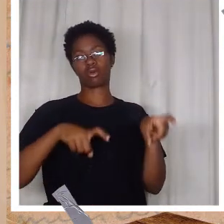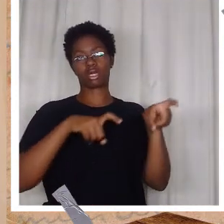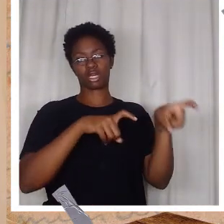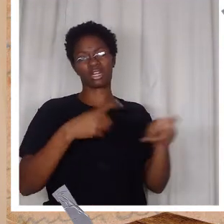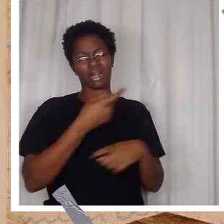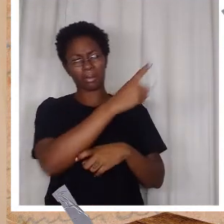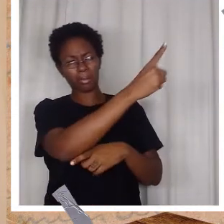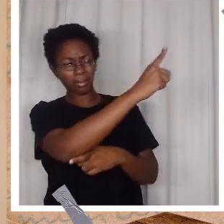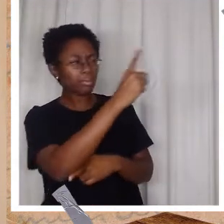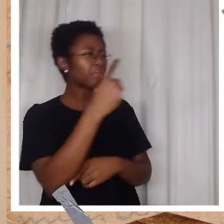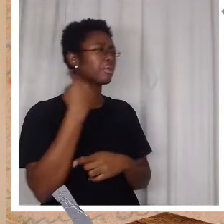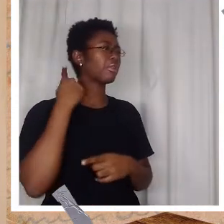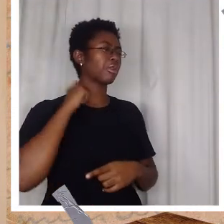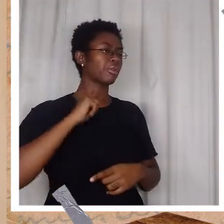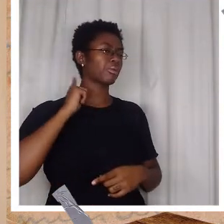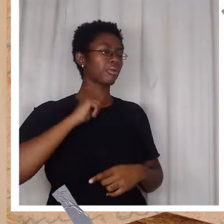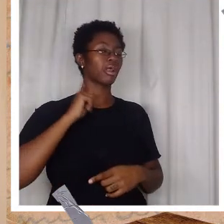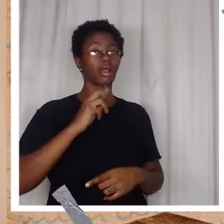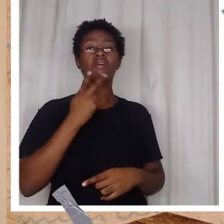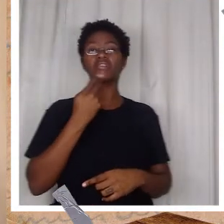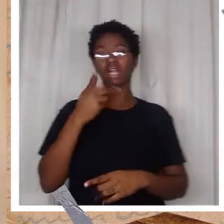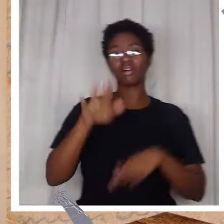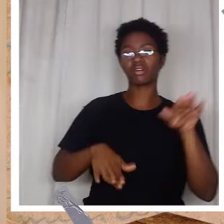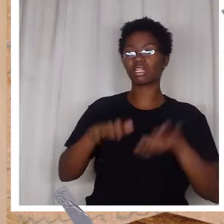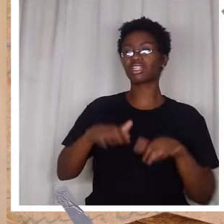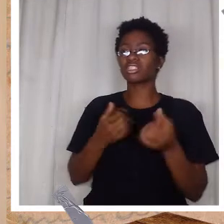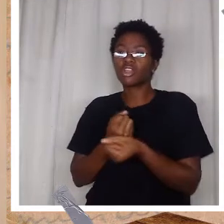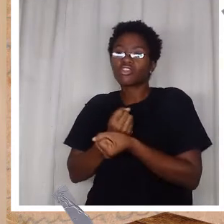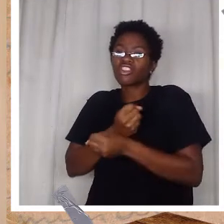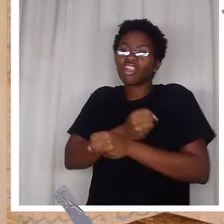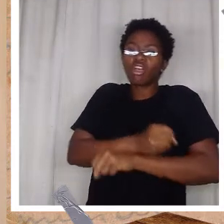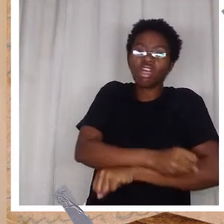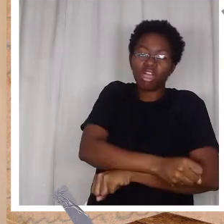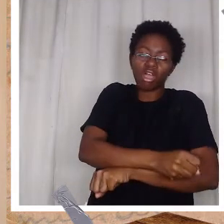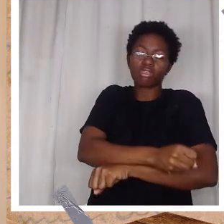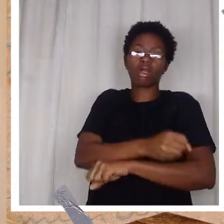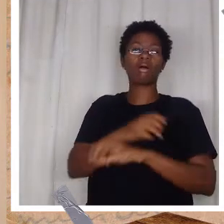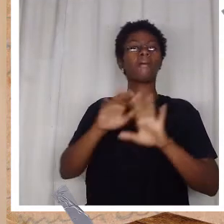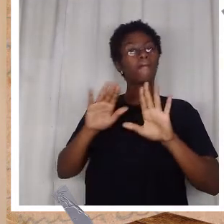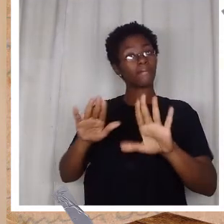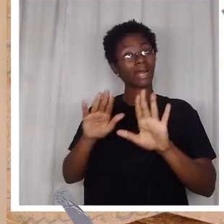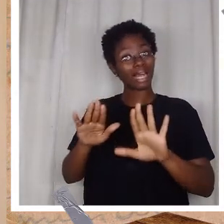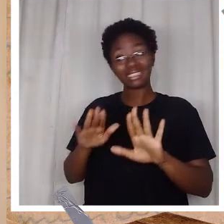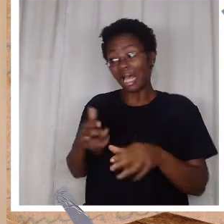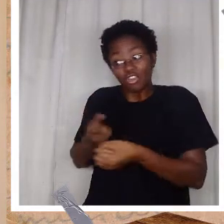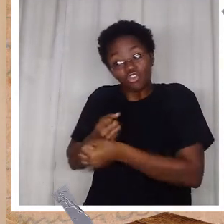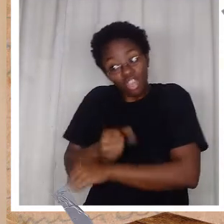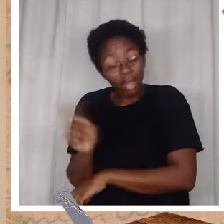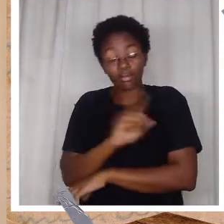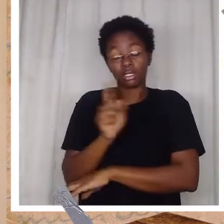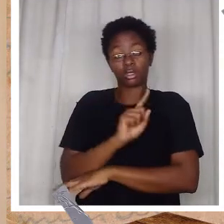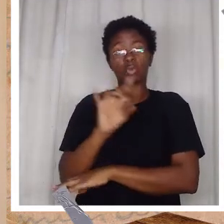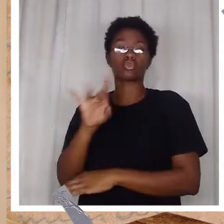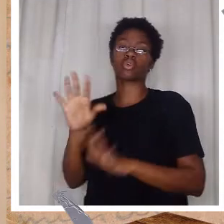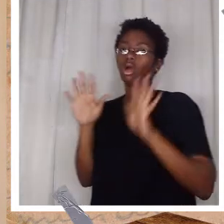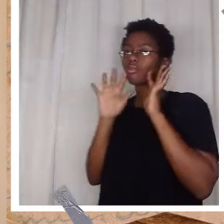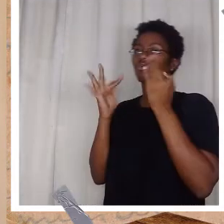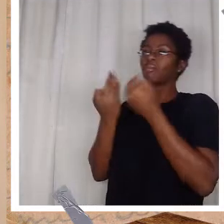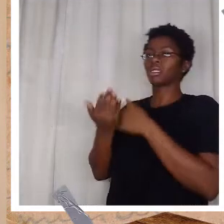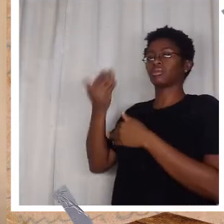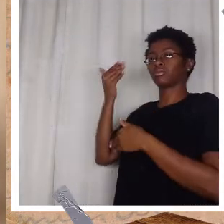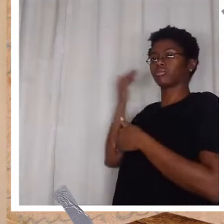até usava ainda equivocadamente o substantivo escravizada. Ela descendia de escravizados.